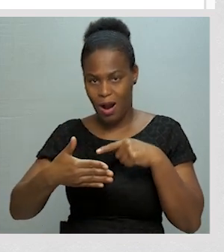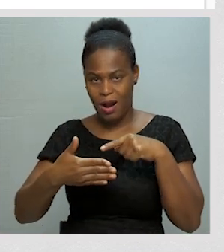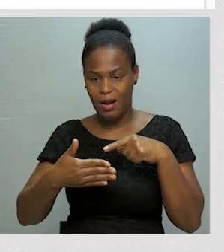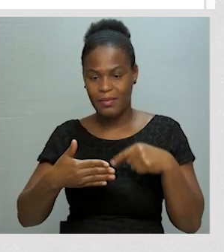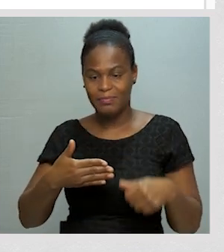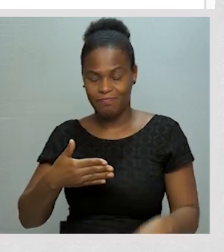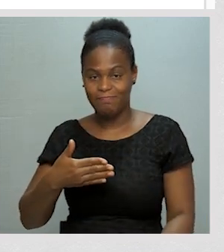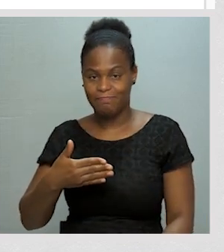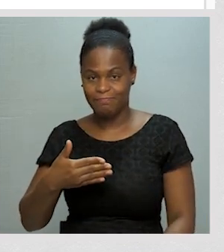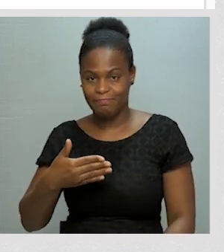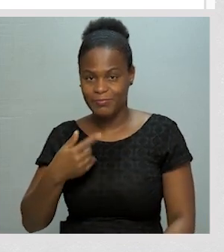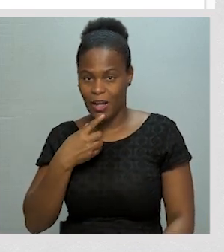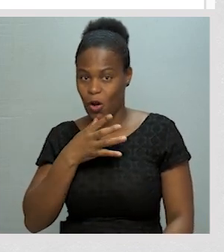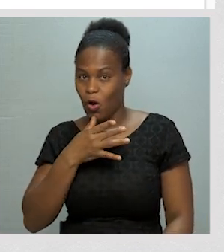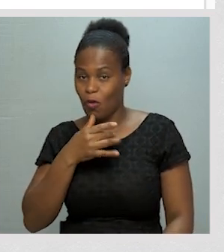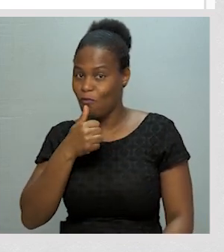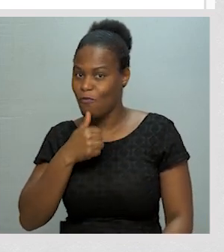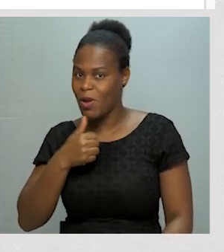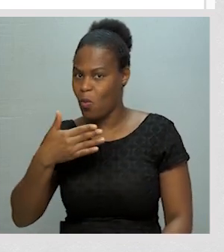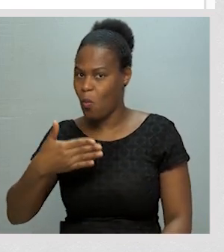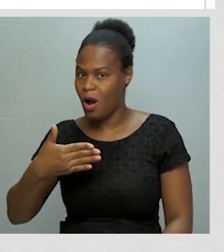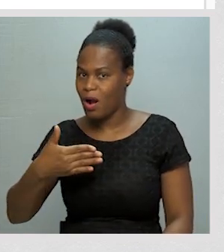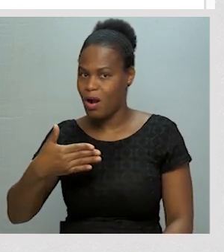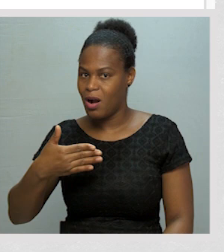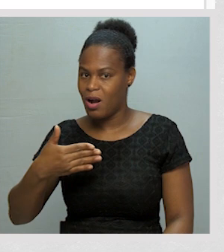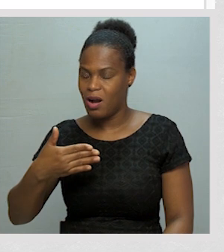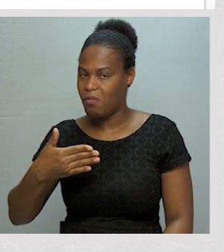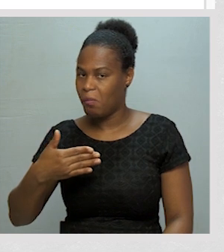nas ordens das unidades, temos 5 mais 5.